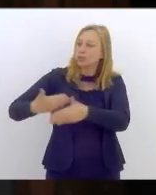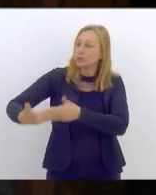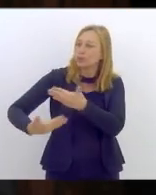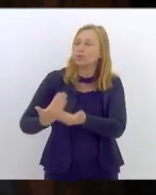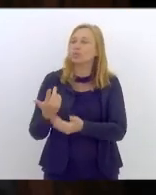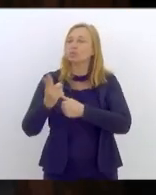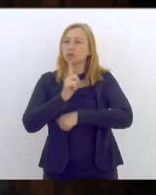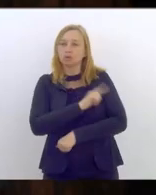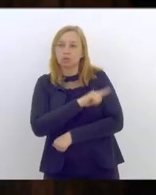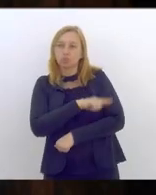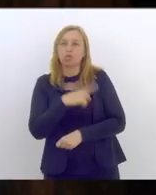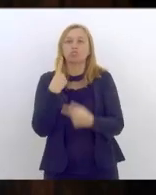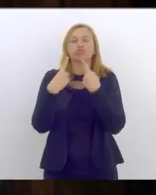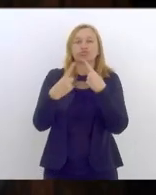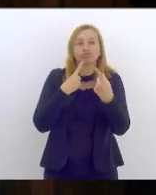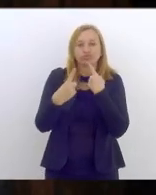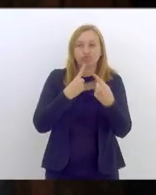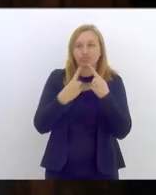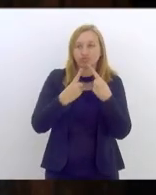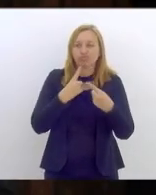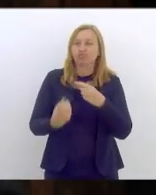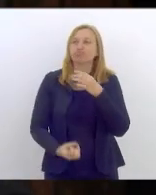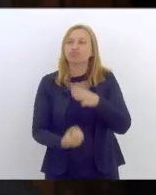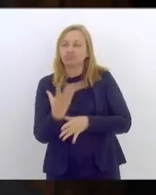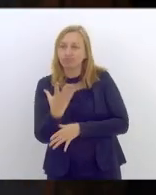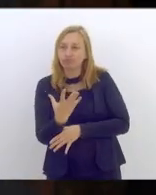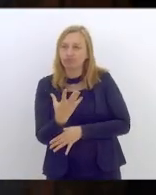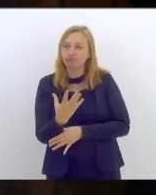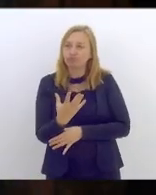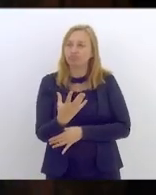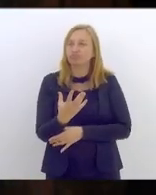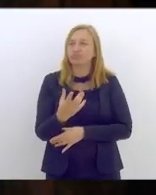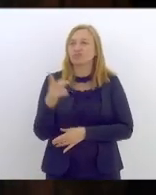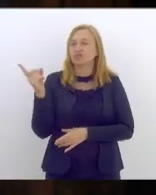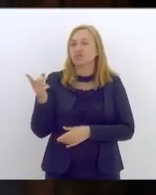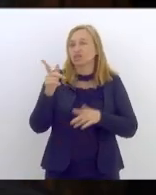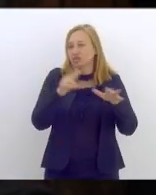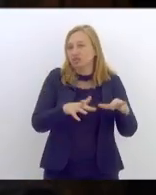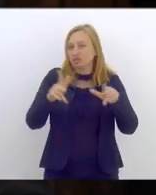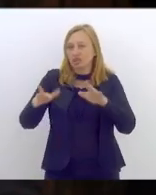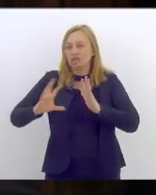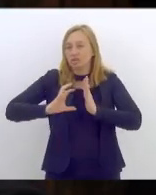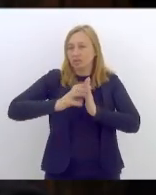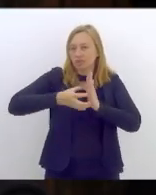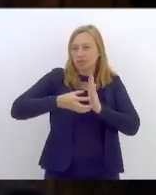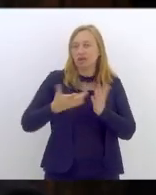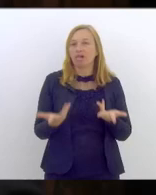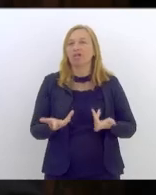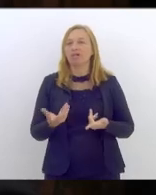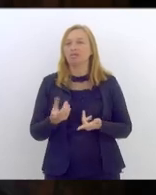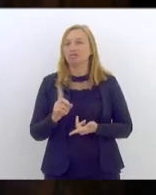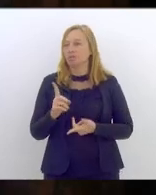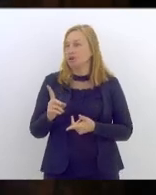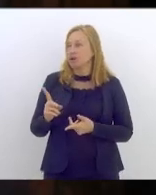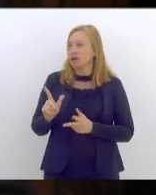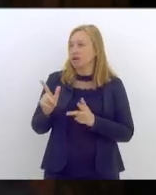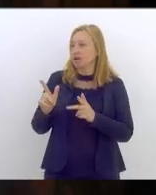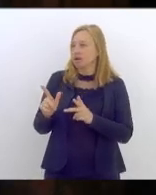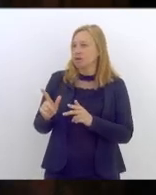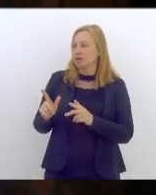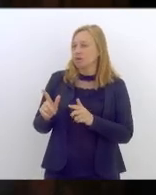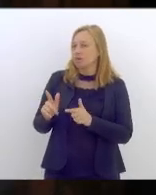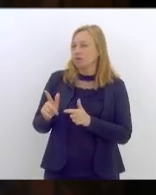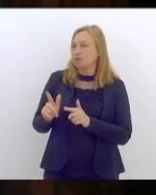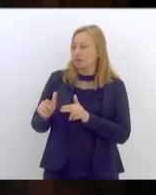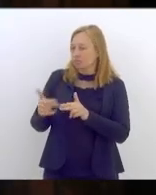sua gestão do Diálogo que produziu ainda com diferença partidária nem o nosso caso mas na